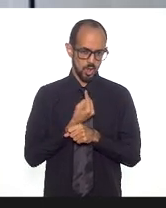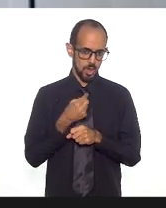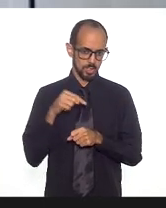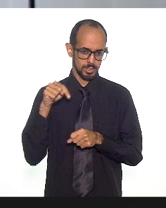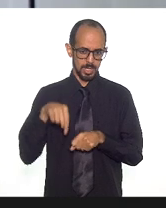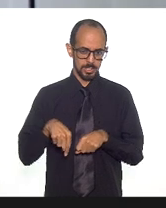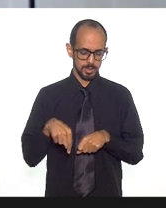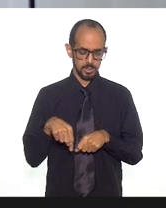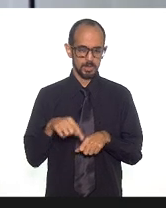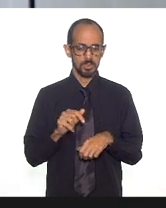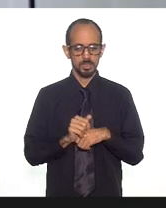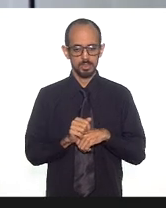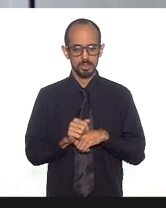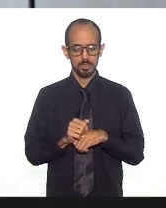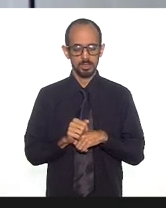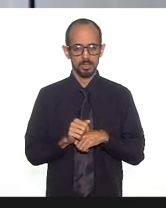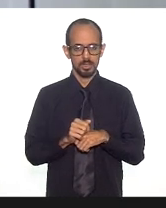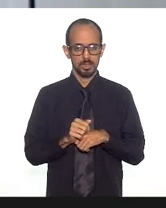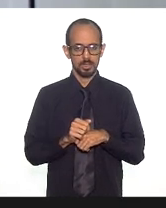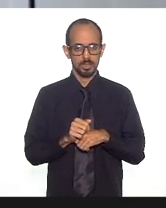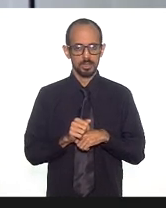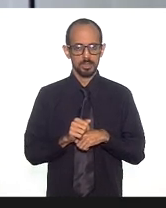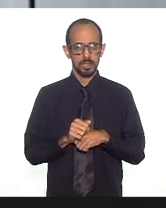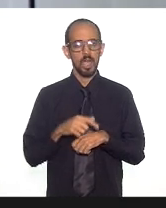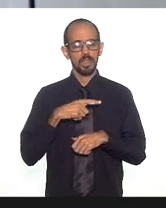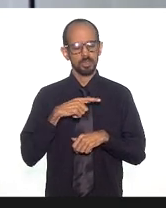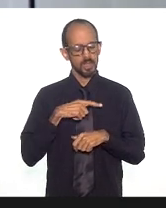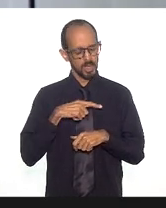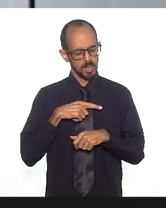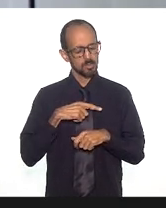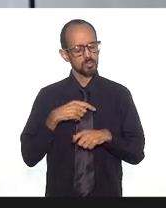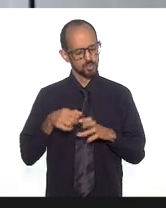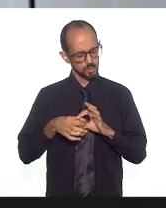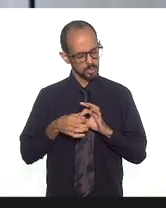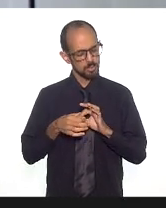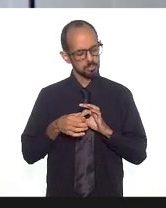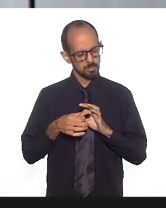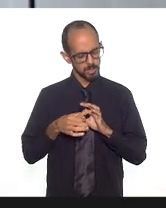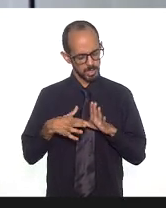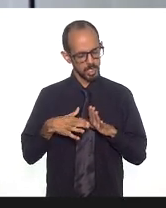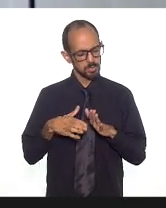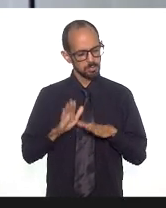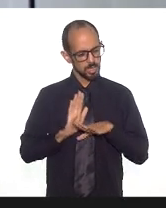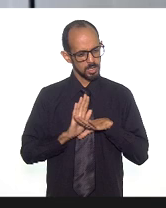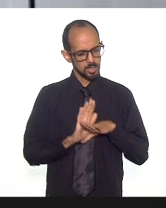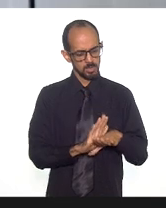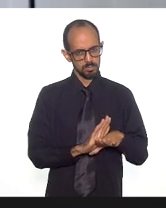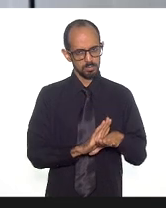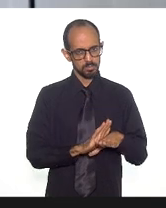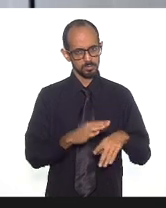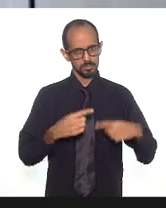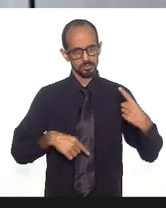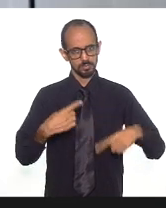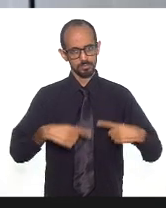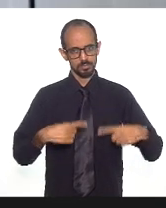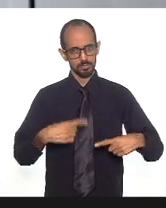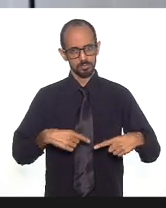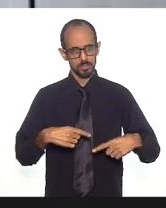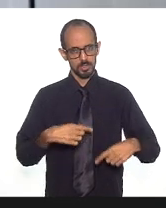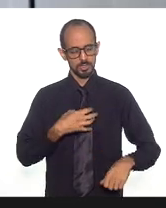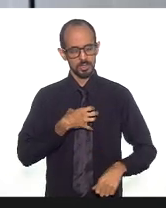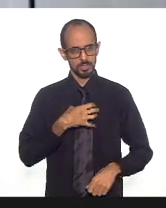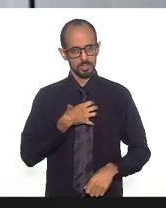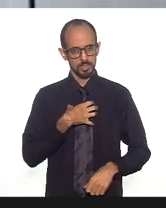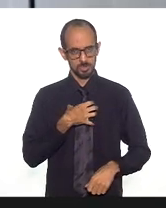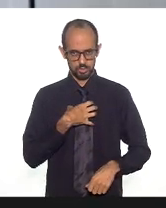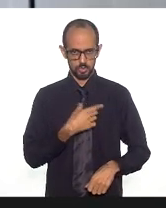SECT, temos toda a disponibilidade para colaborar com as diversas forças políticas no sentido de sensibilizar,